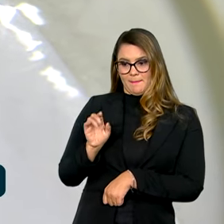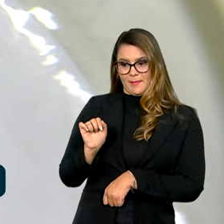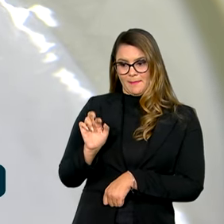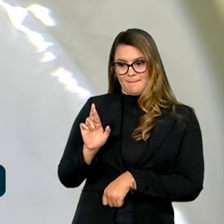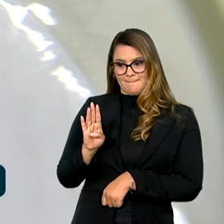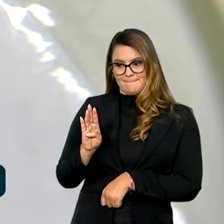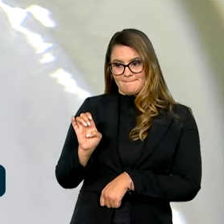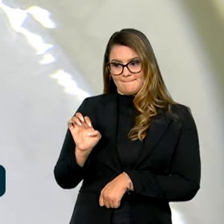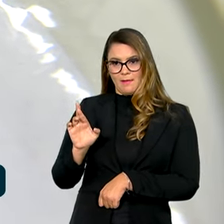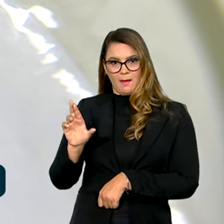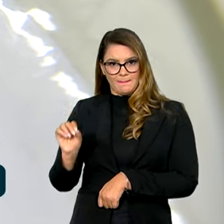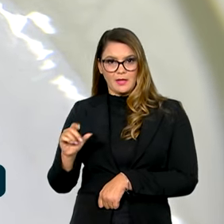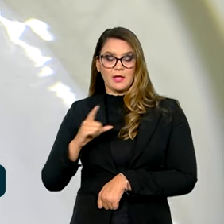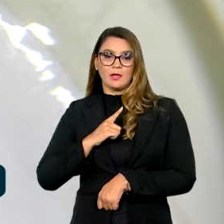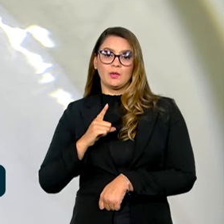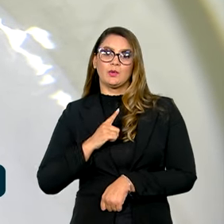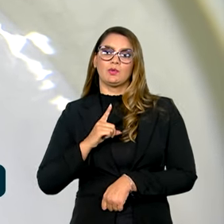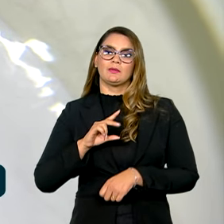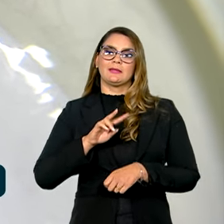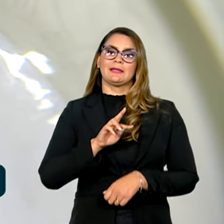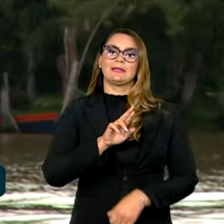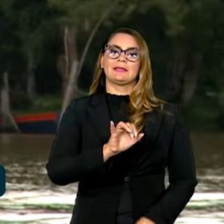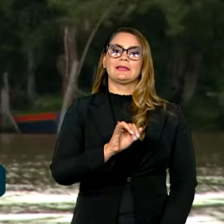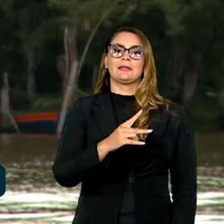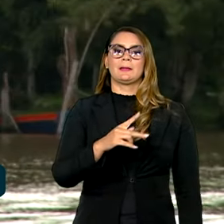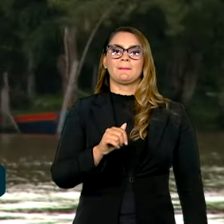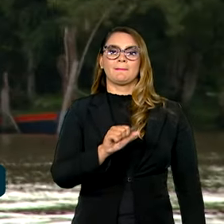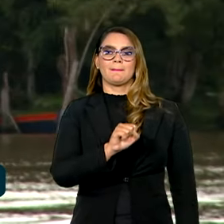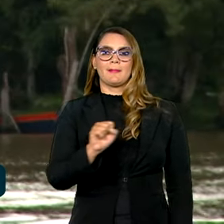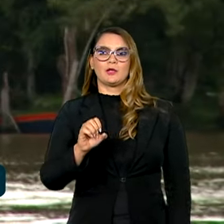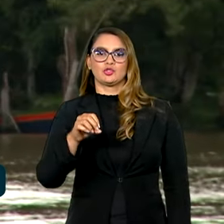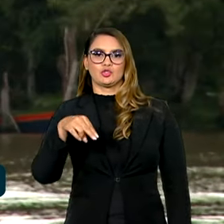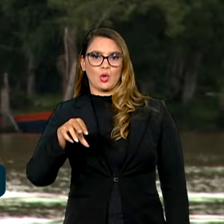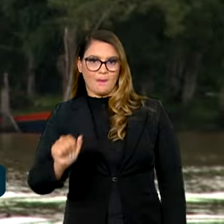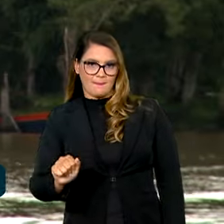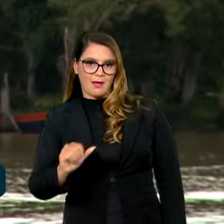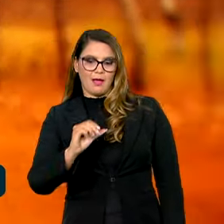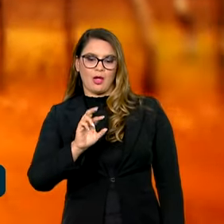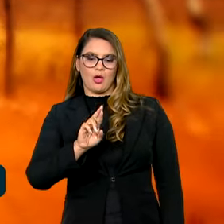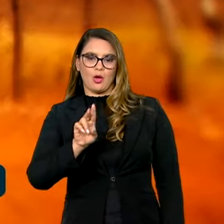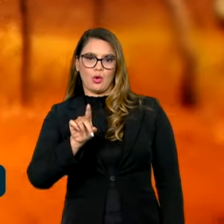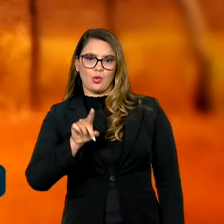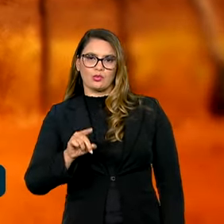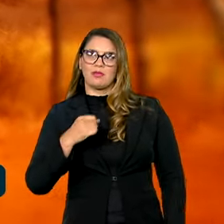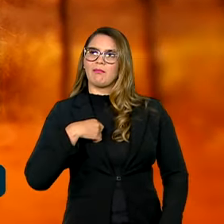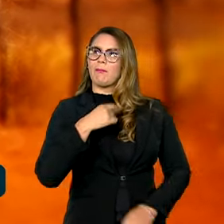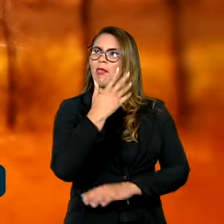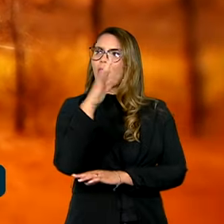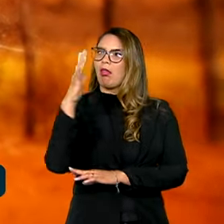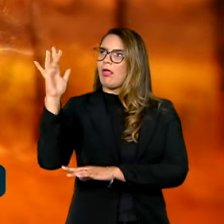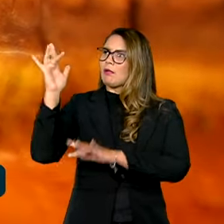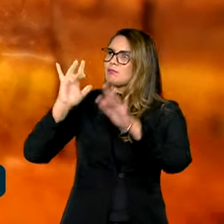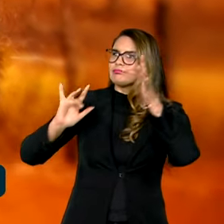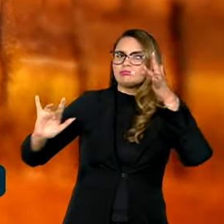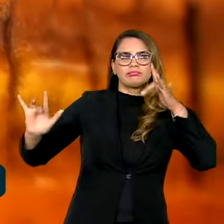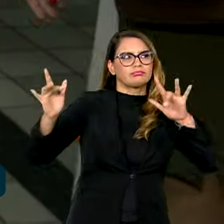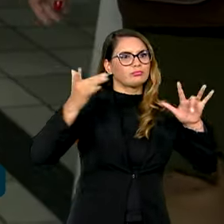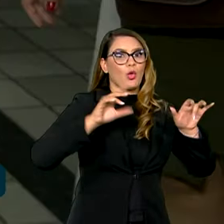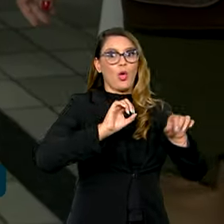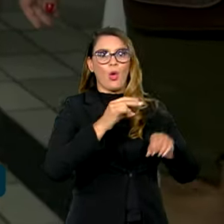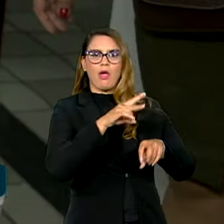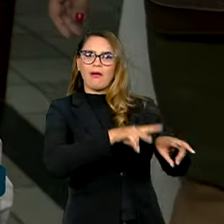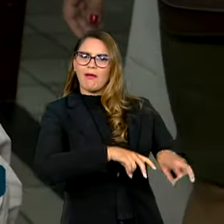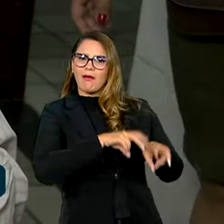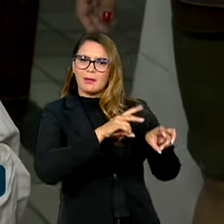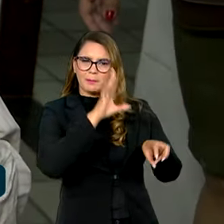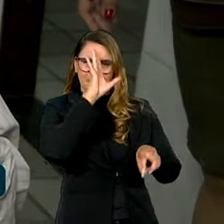agente causador o Trypanosoma cruzi. Eles se abrigam na mata ou em áreas rurais. Os principais